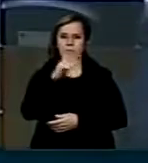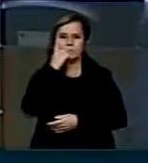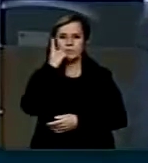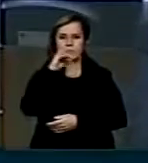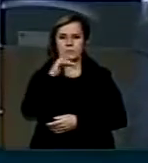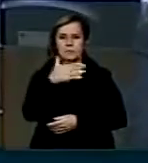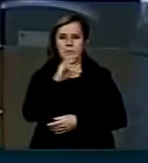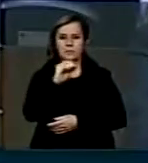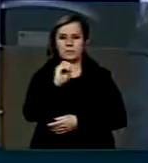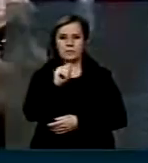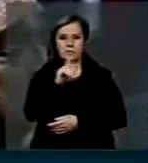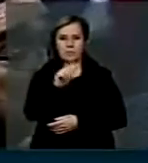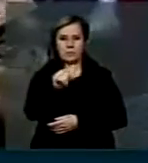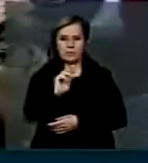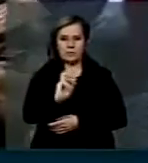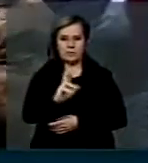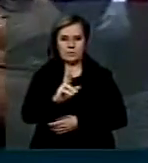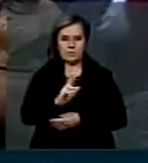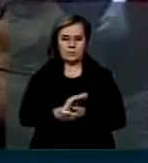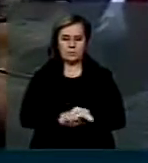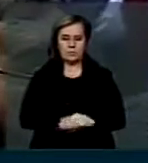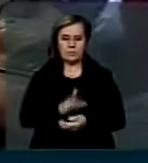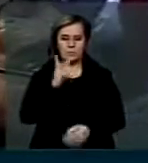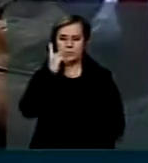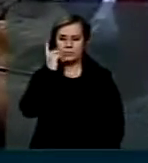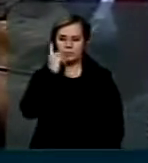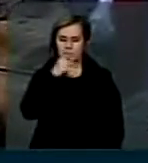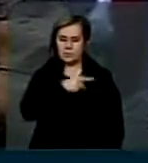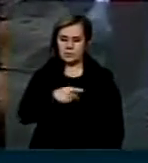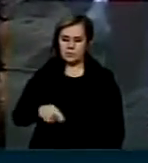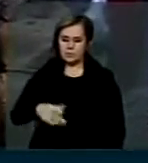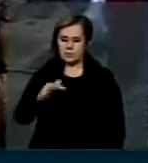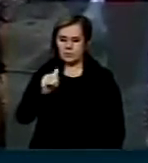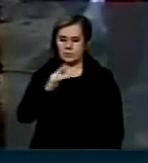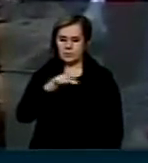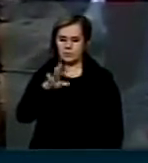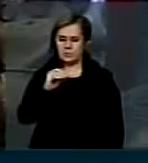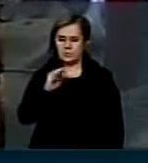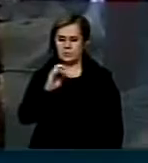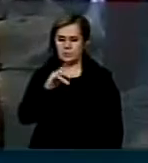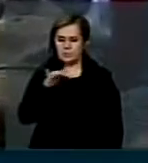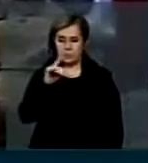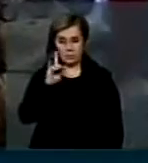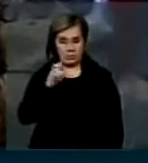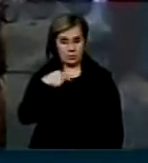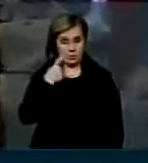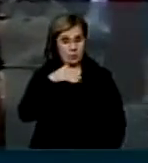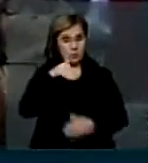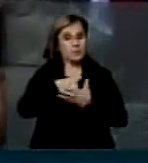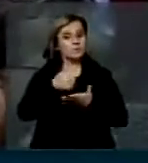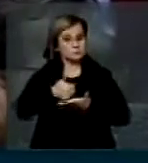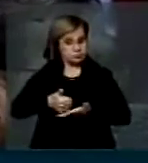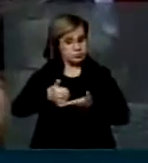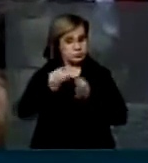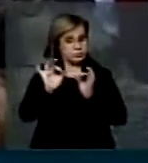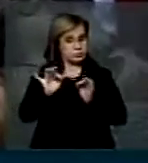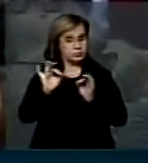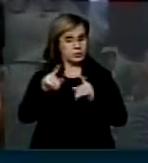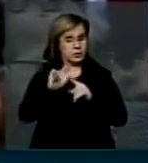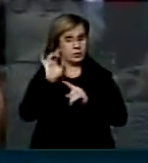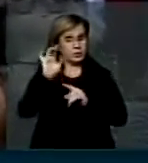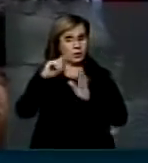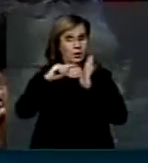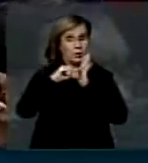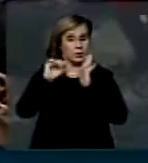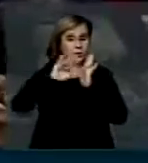para orientação. Deputado presidente Fábio Tradi, o nosso voto é favorável, destacando que